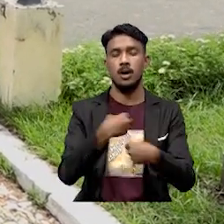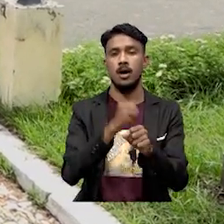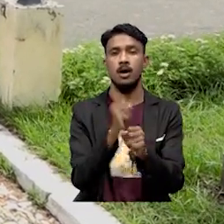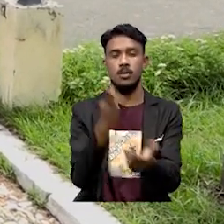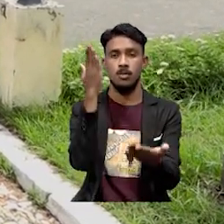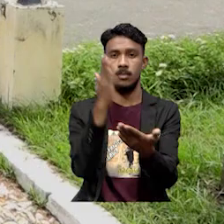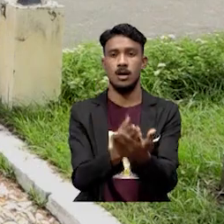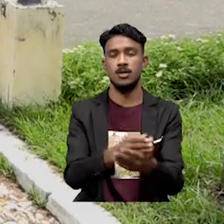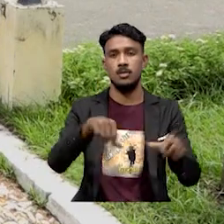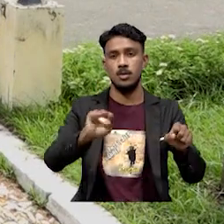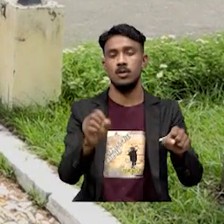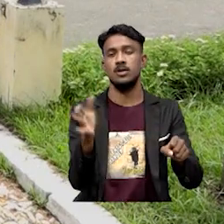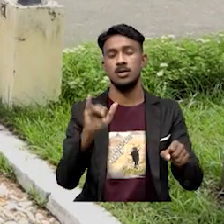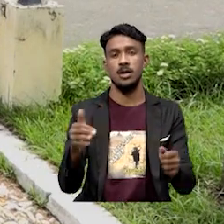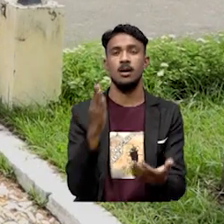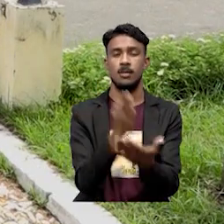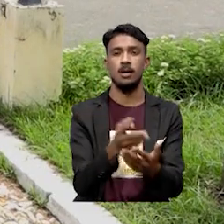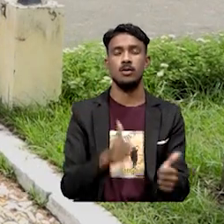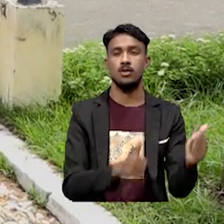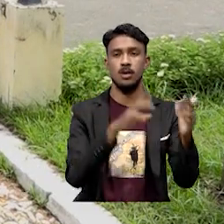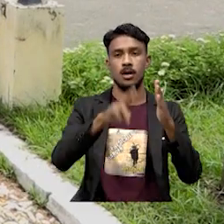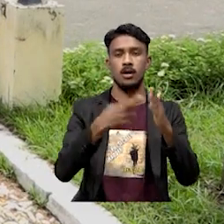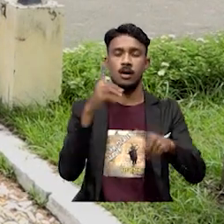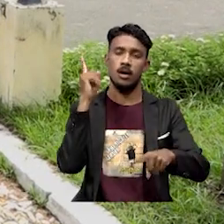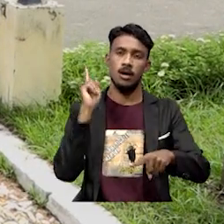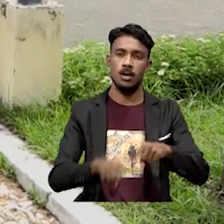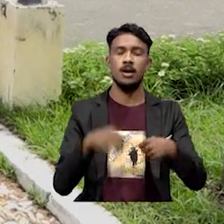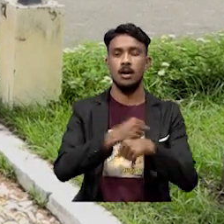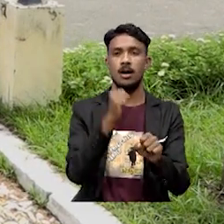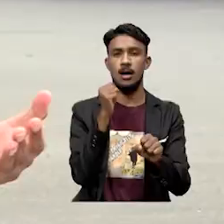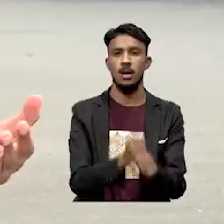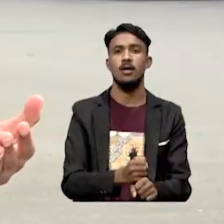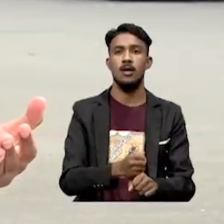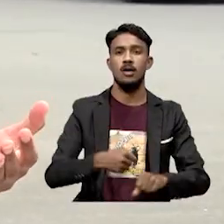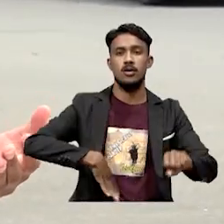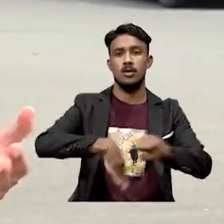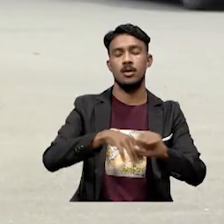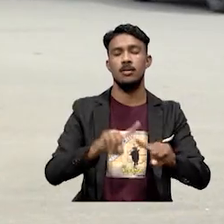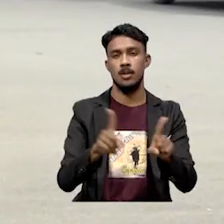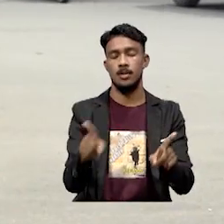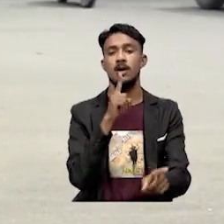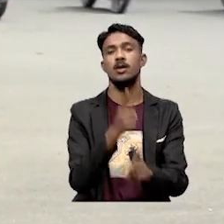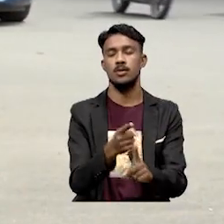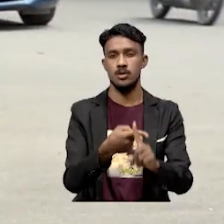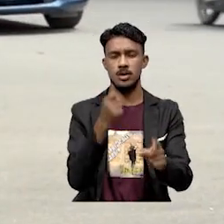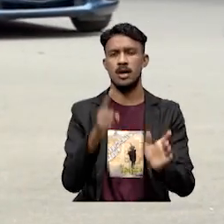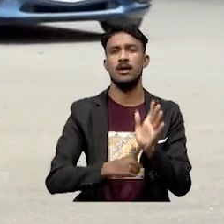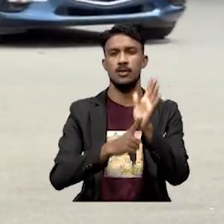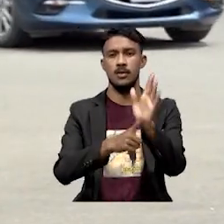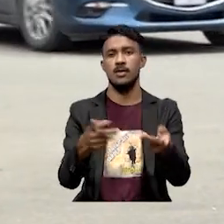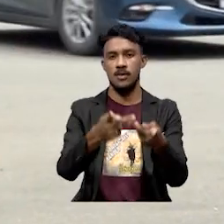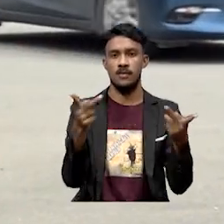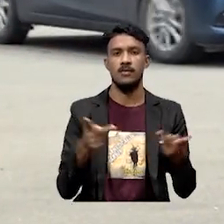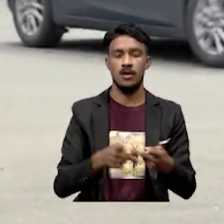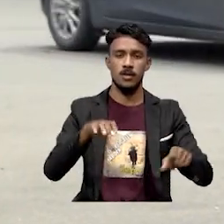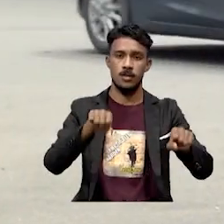para o veículo Sira, atupar a tua regra, onde labele, cria e engrafamento. Mas a realidade é terreno a tudo catac, fatem para o veículo